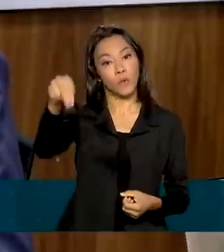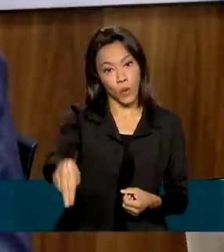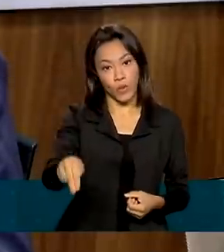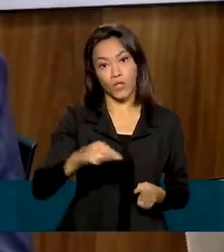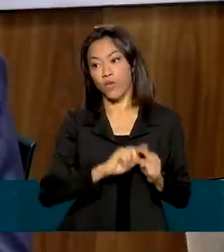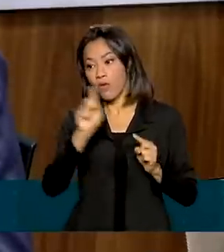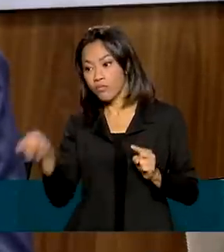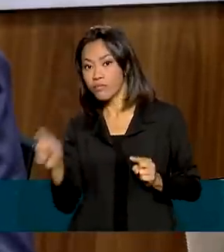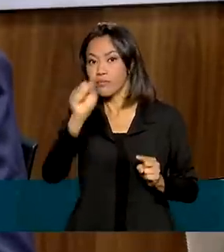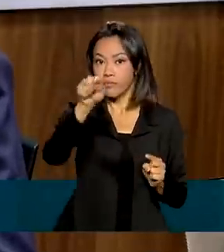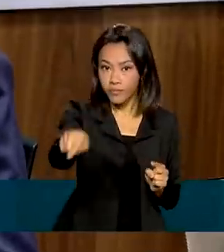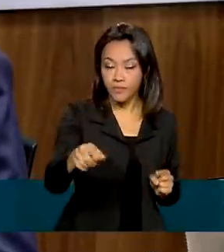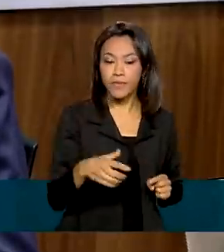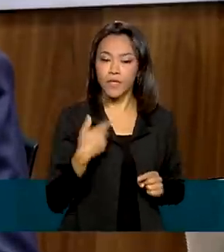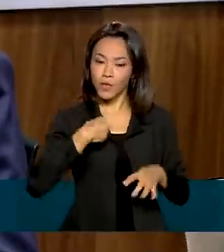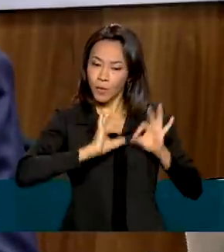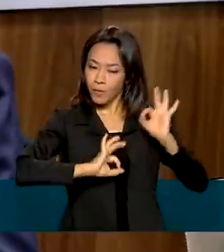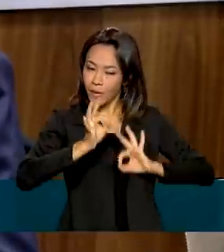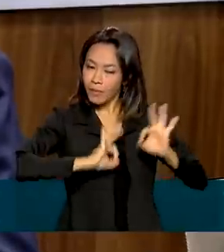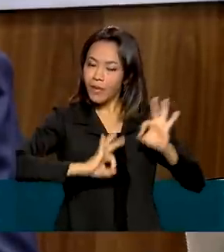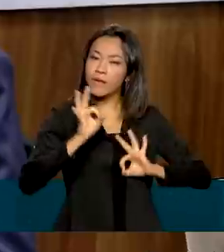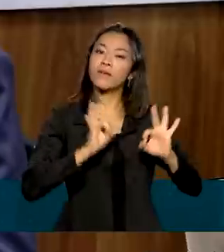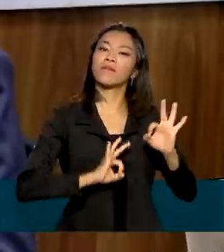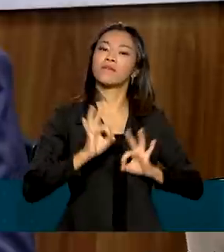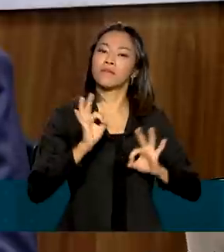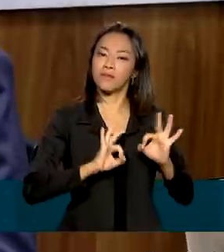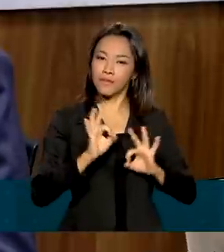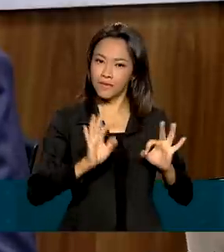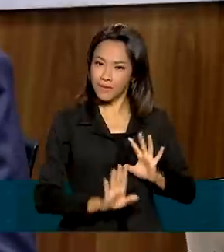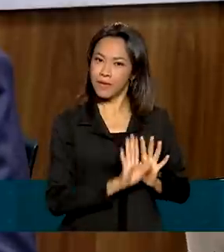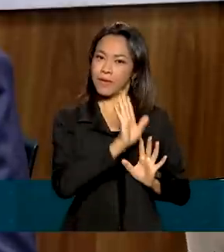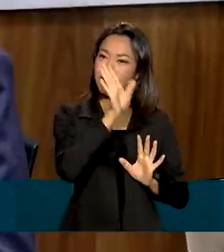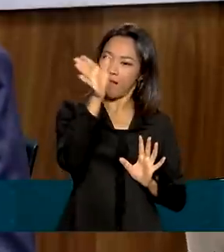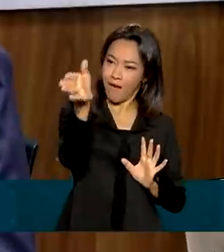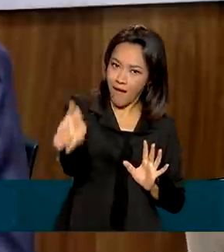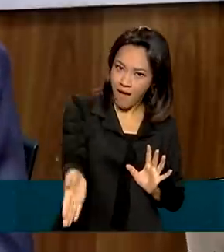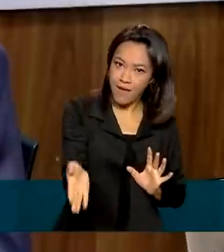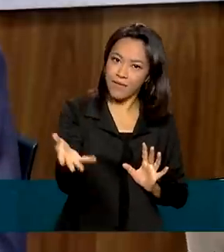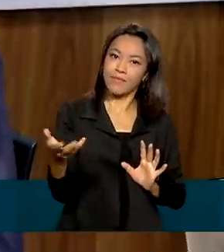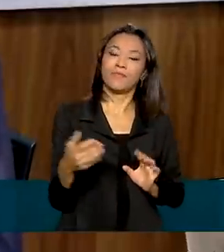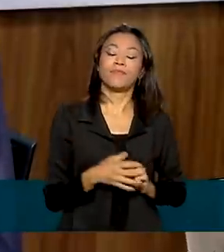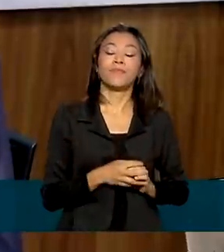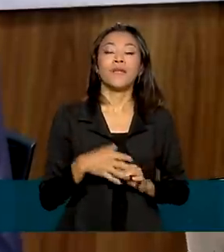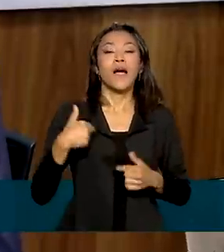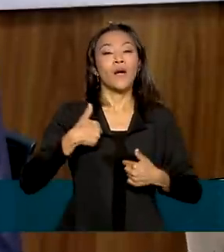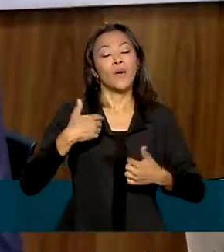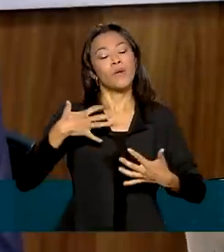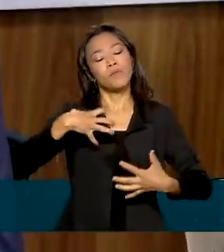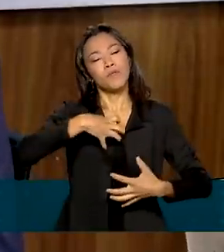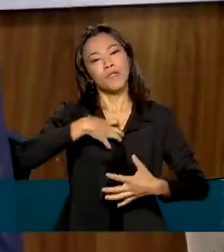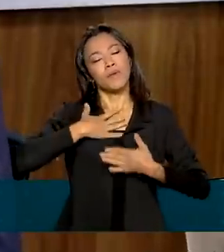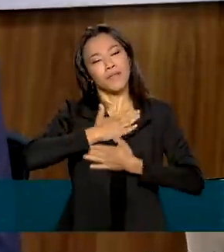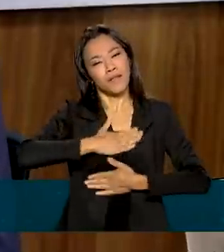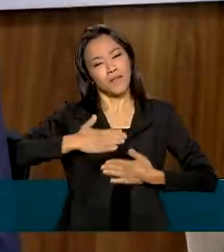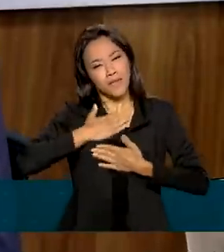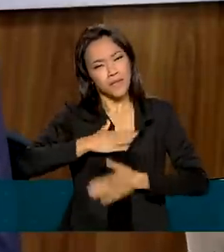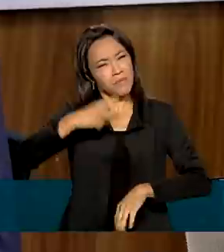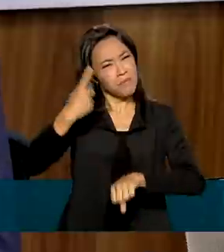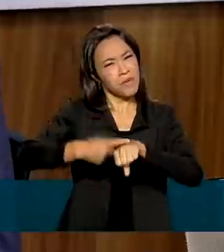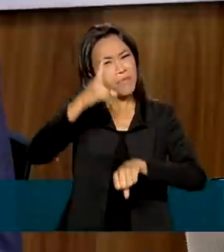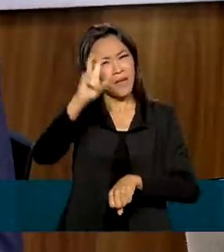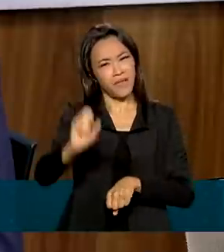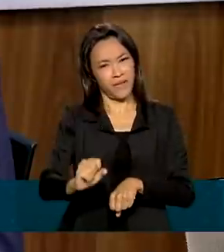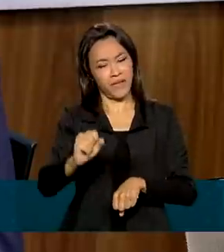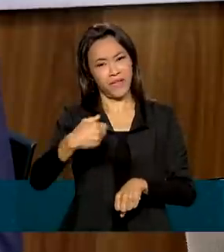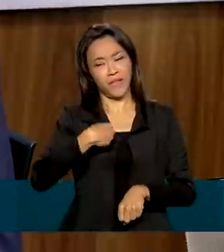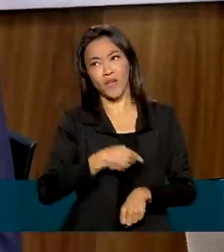e Cruzeiro estão preparando uma grande jegue Ah tá para mim me recepcionar na região agora é uma satisfação muito grande que não é a primeira vez